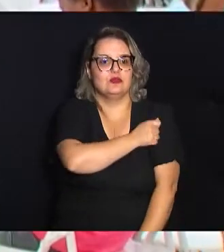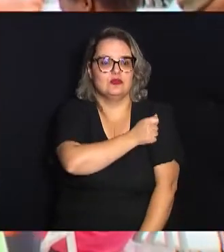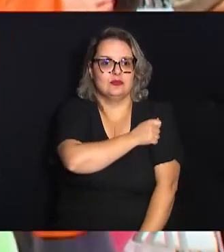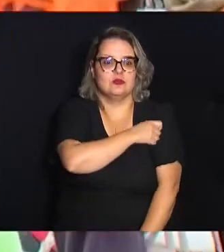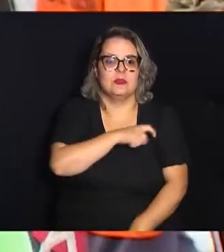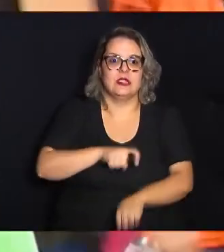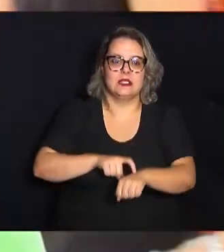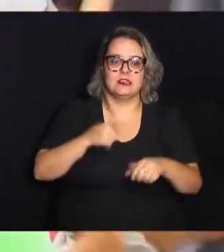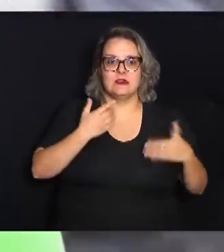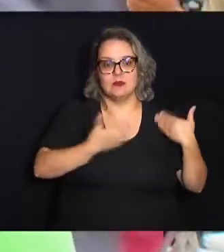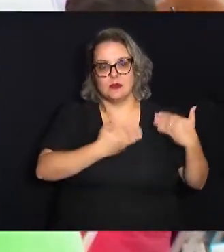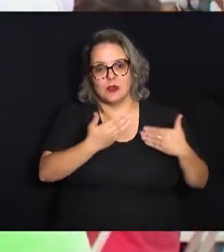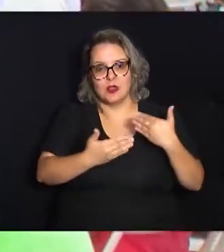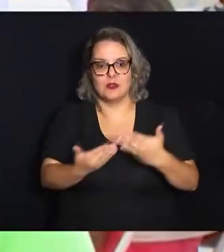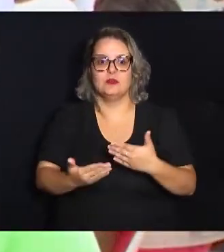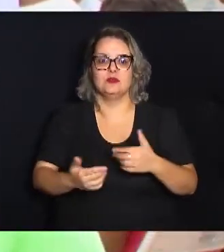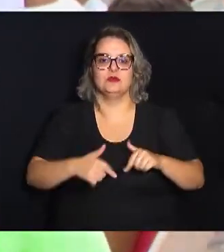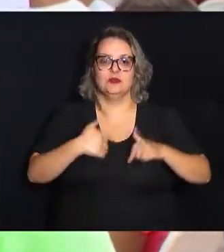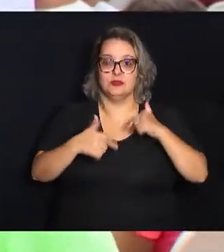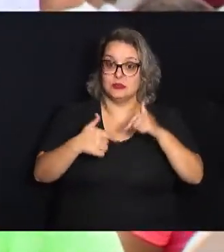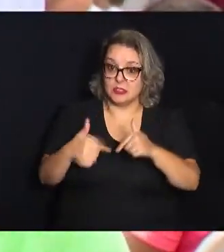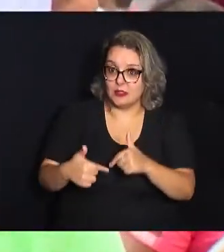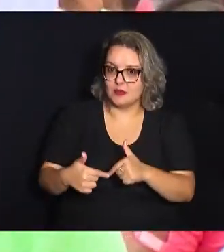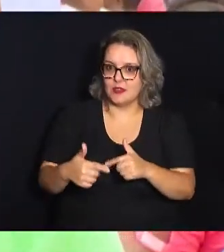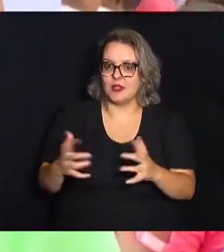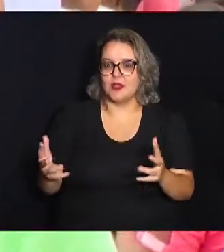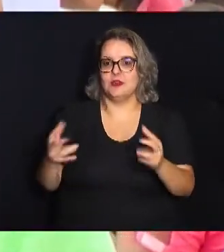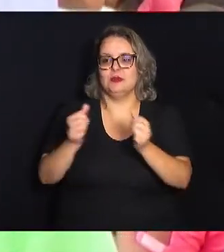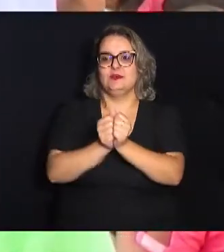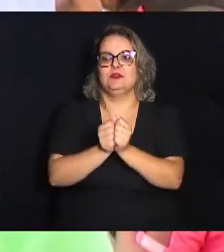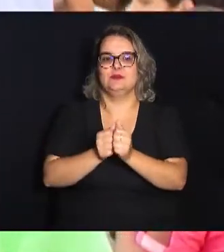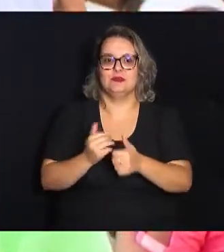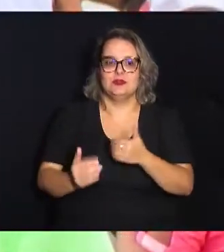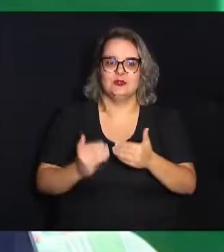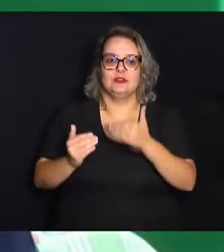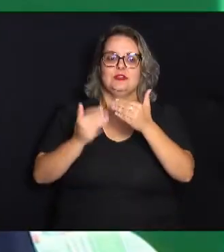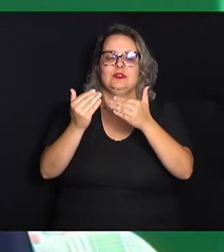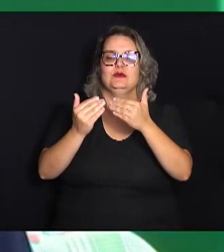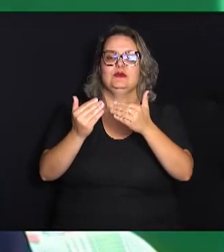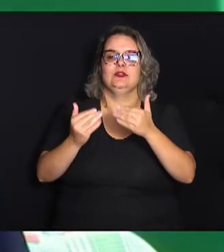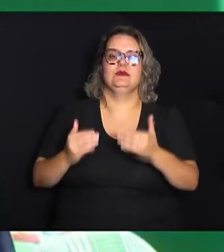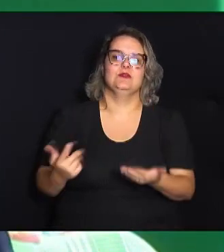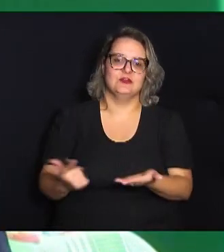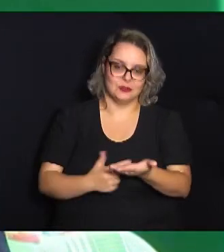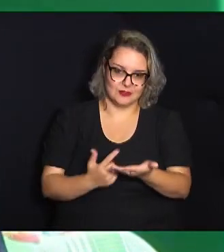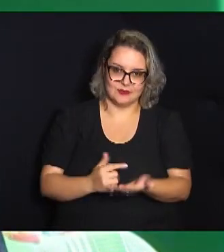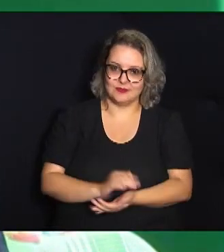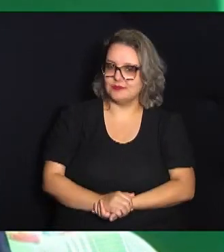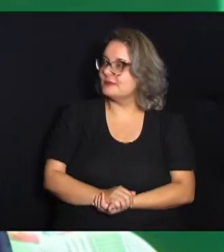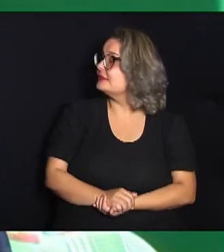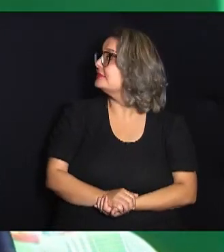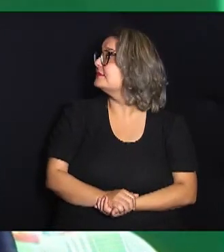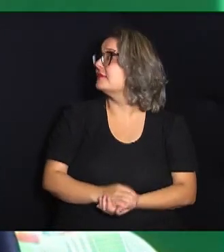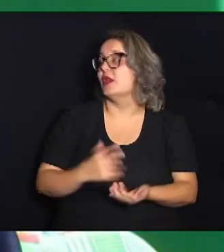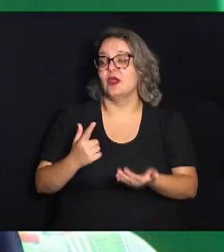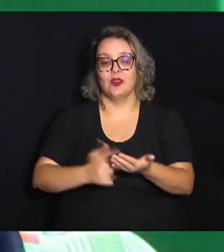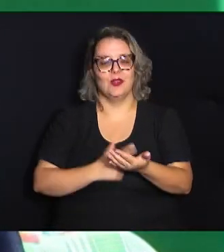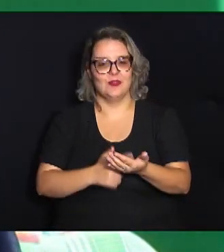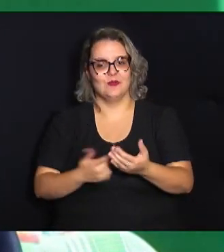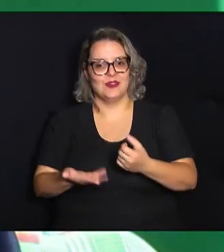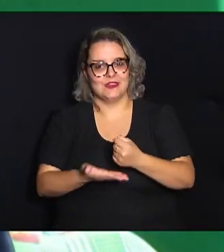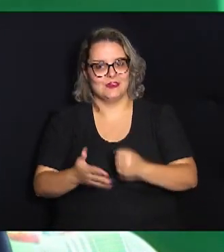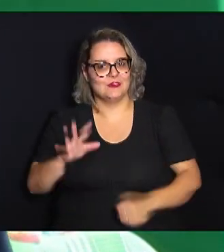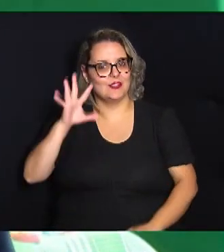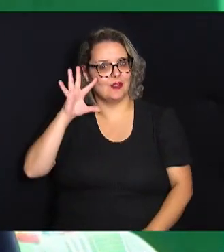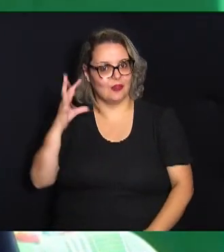essa trajetória do trabalho, culminando na produção de um livro. O livro a gente pegou baseado no que a gente aprendeu, então tudo